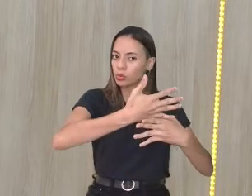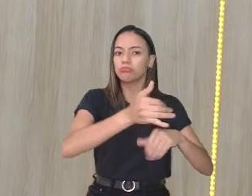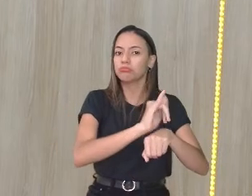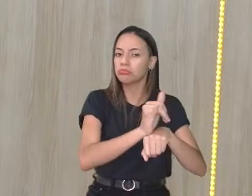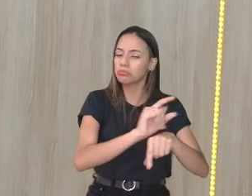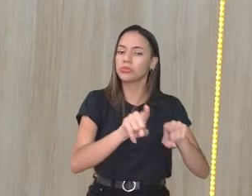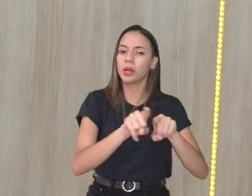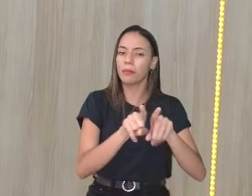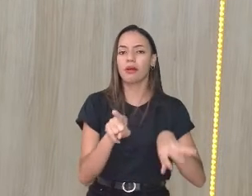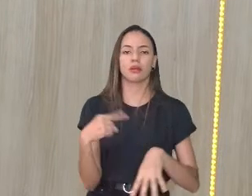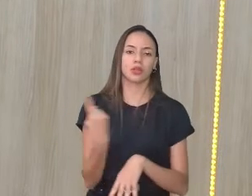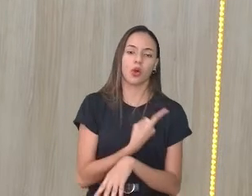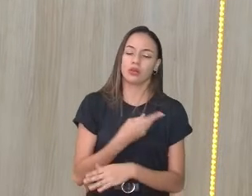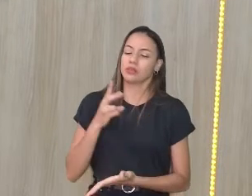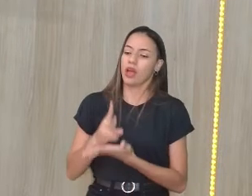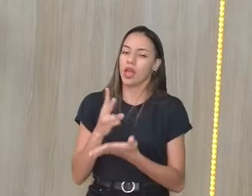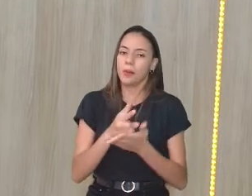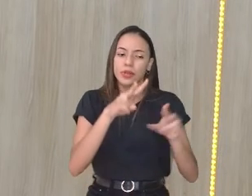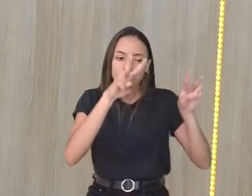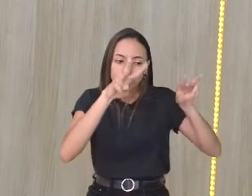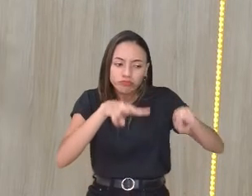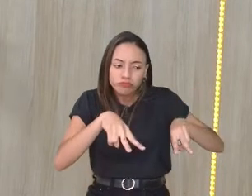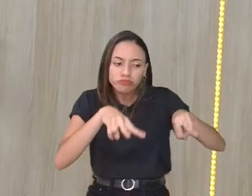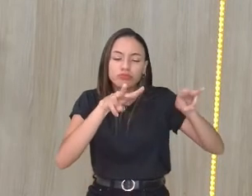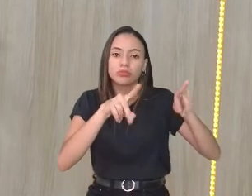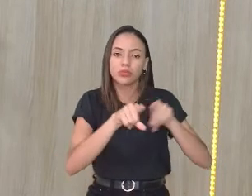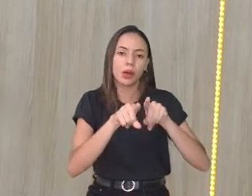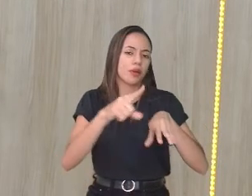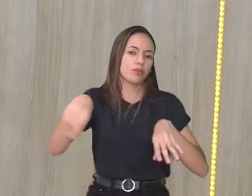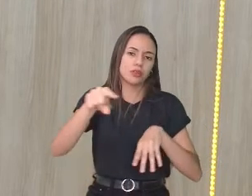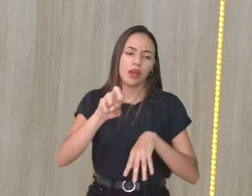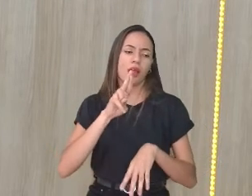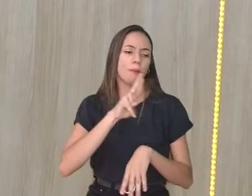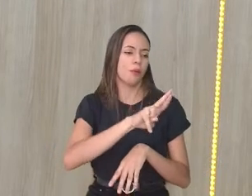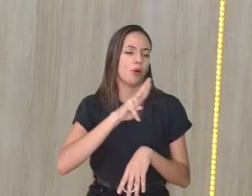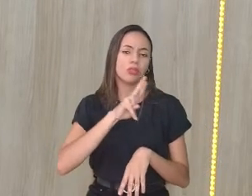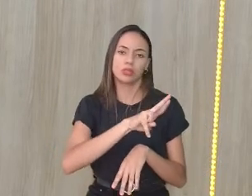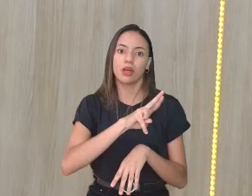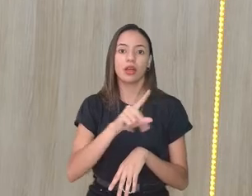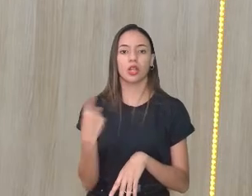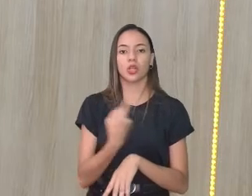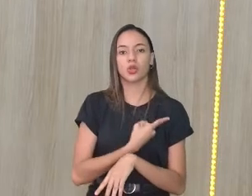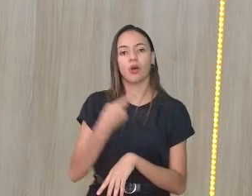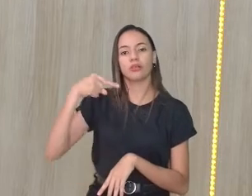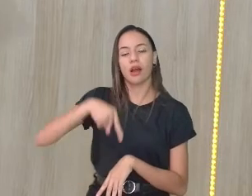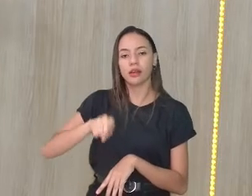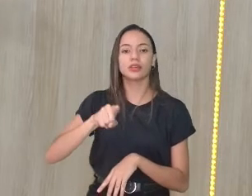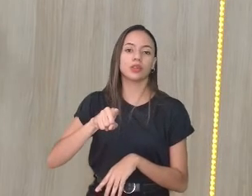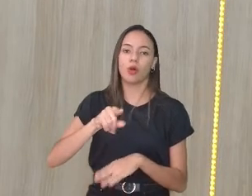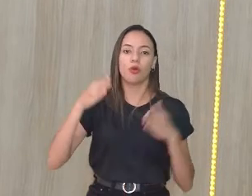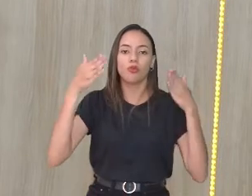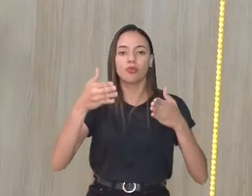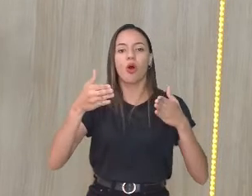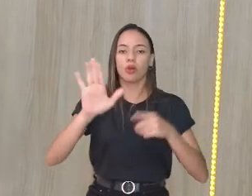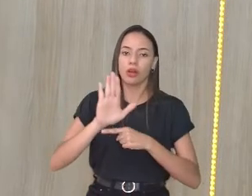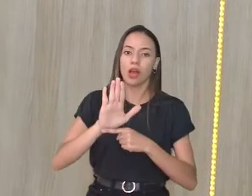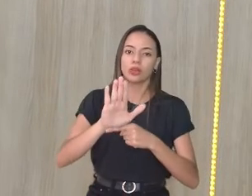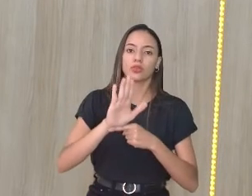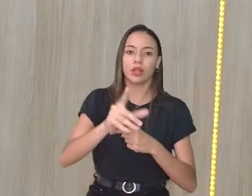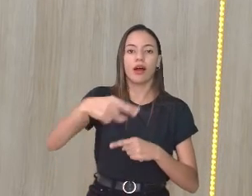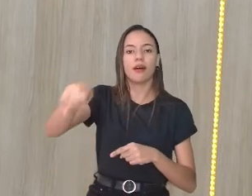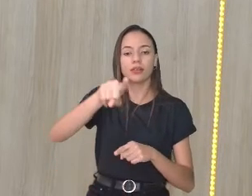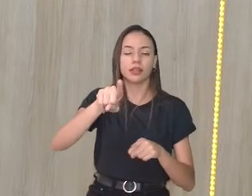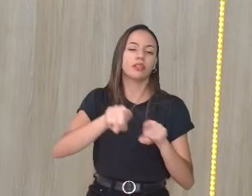Que a gente vai estar, a gente sempre dá uma olhadinha e pode responder a vocês, tá certo? A gente está aqui para ajudar vocês, auxiliar vocês e também nossos